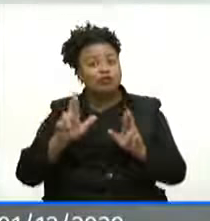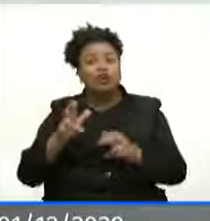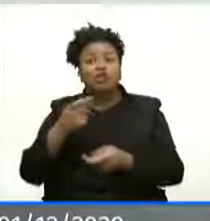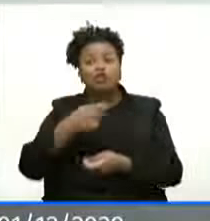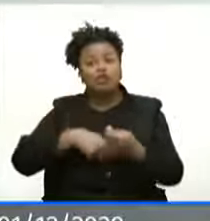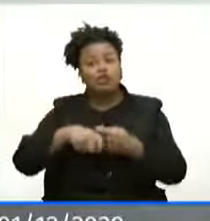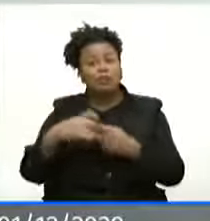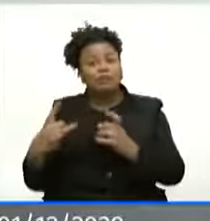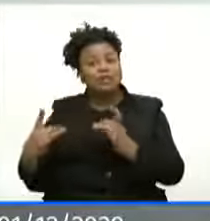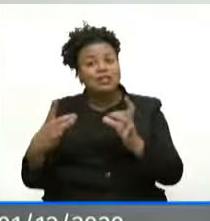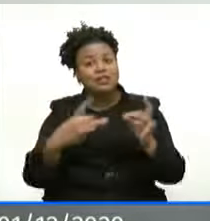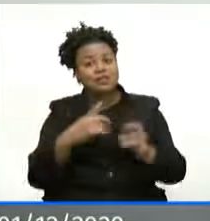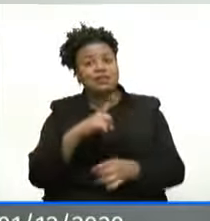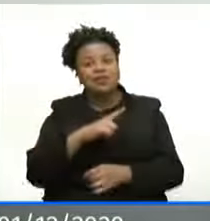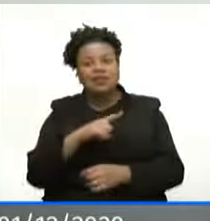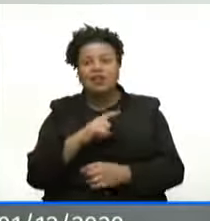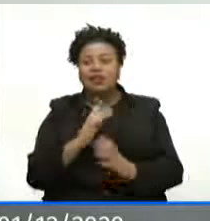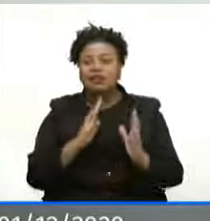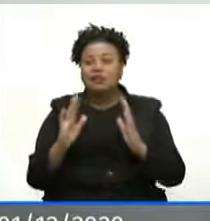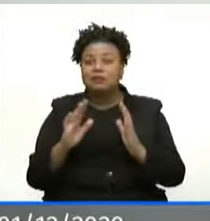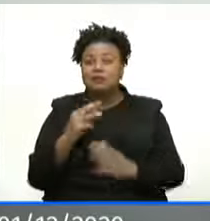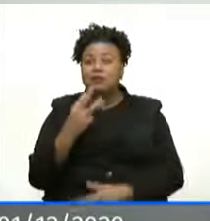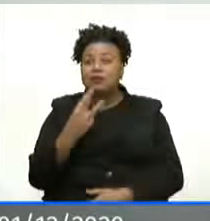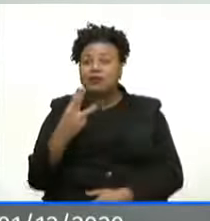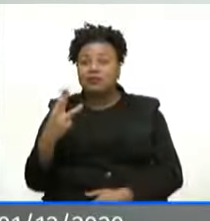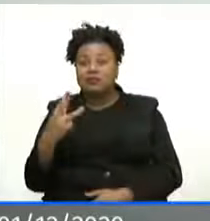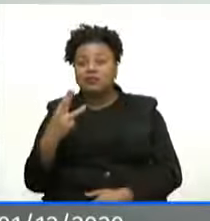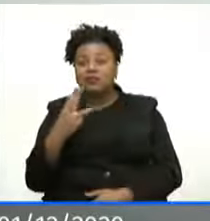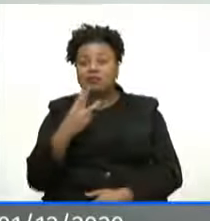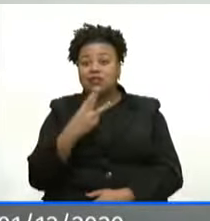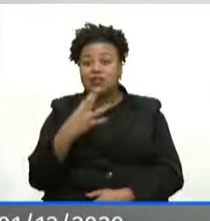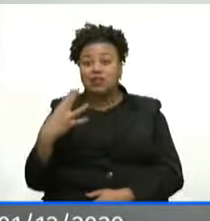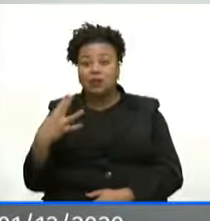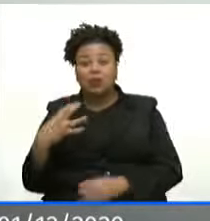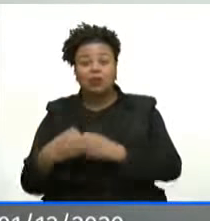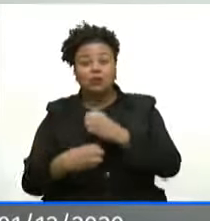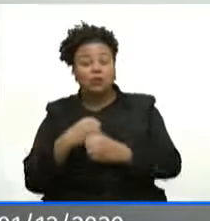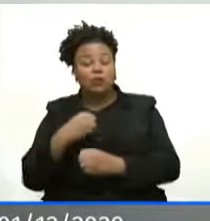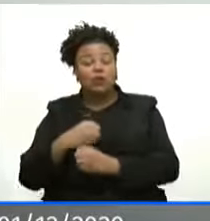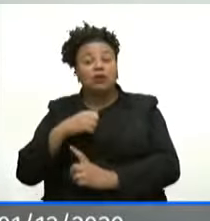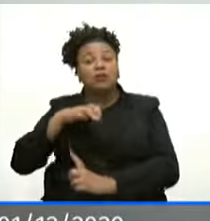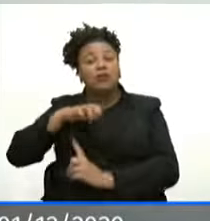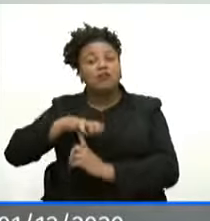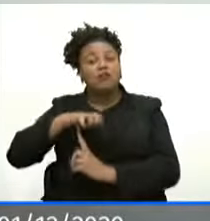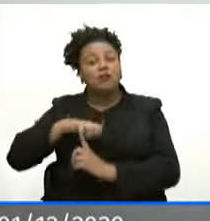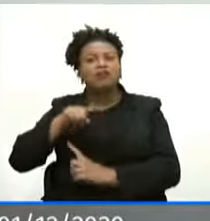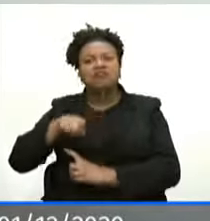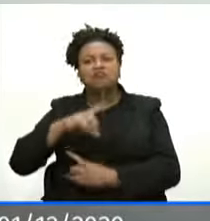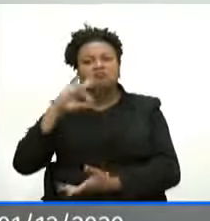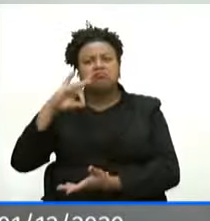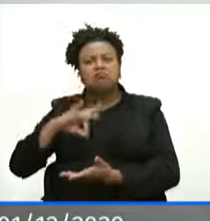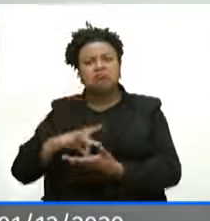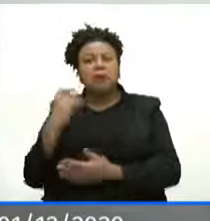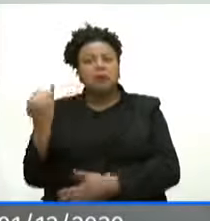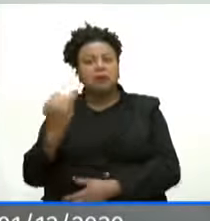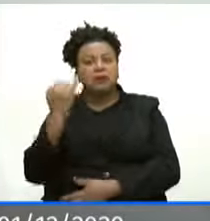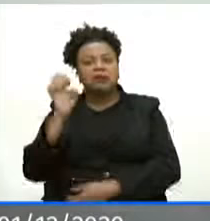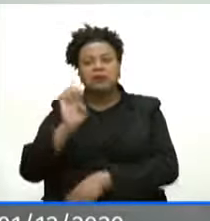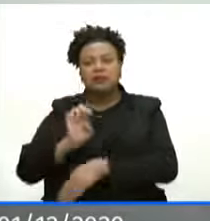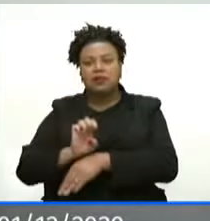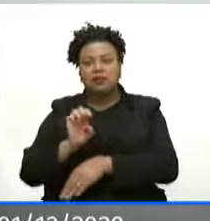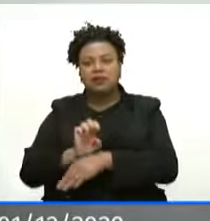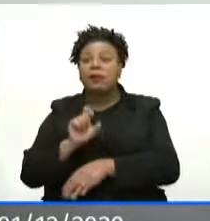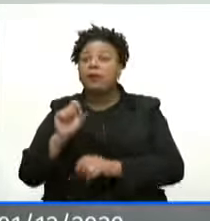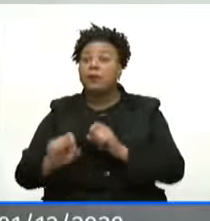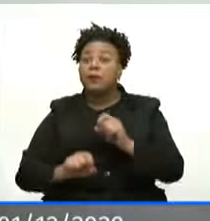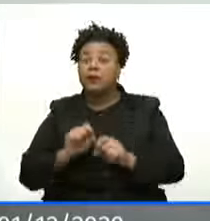comercializações obtidos. Durante esses 34 anos, a Fiovelha tem confirmado sua grande importância estadual, com o